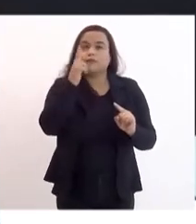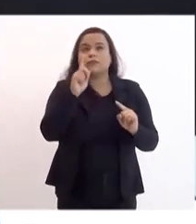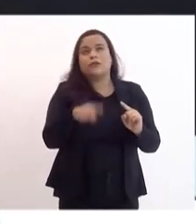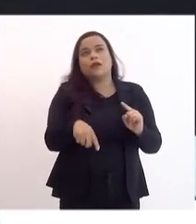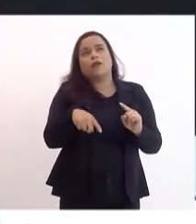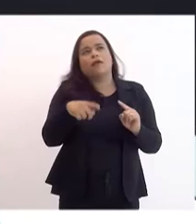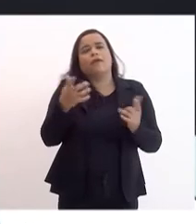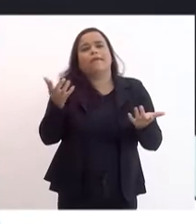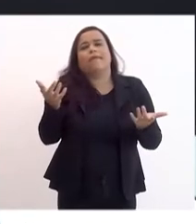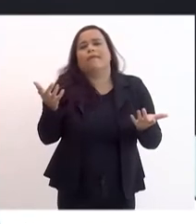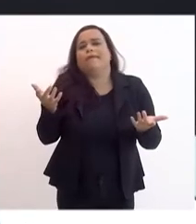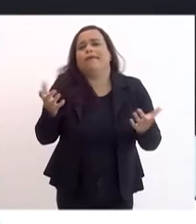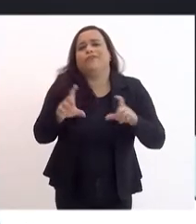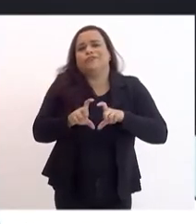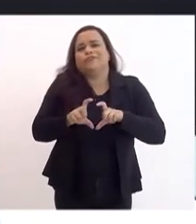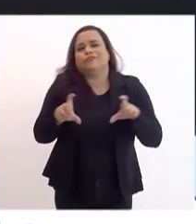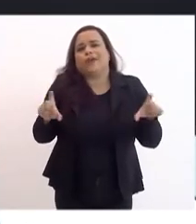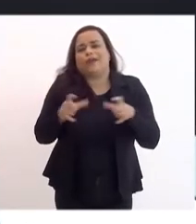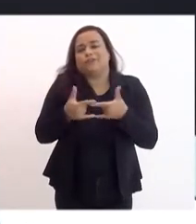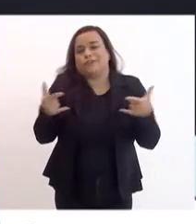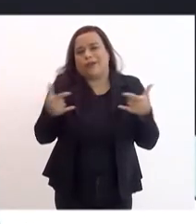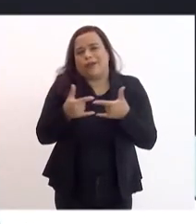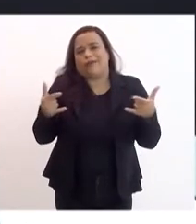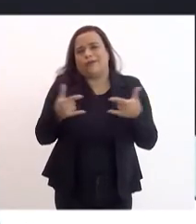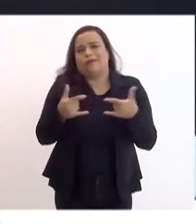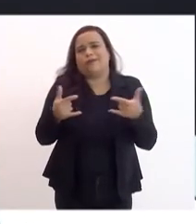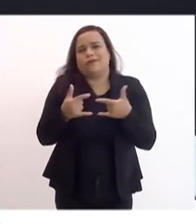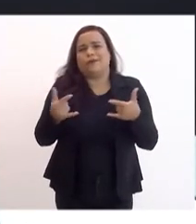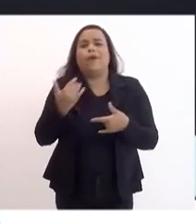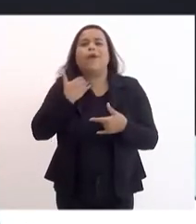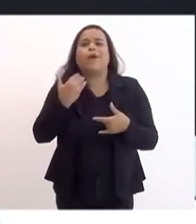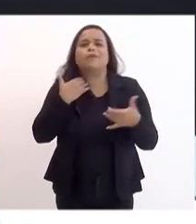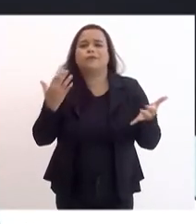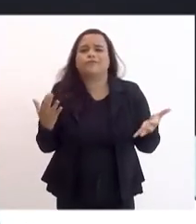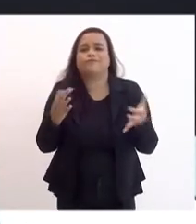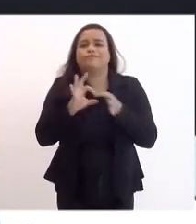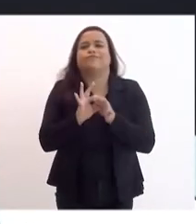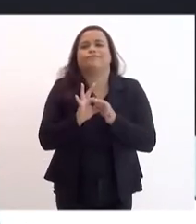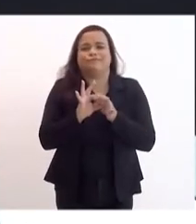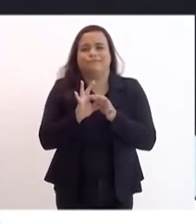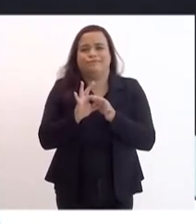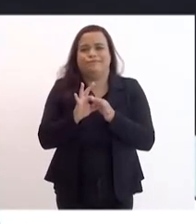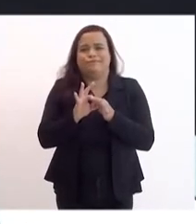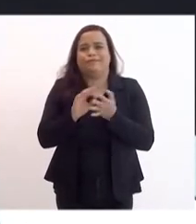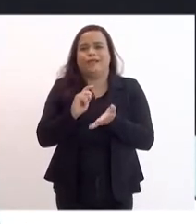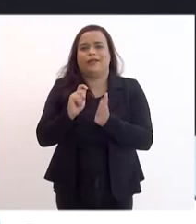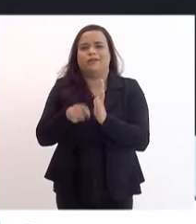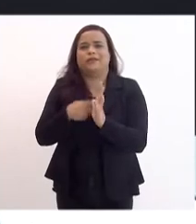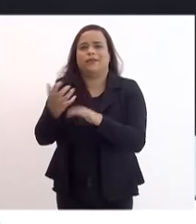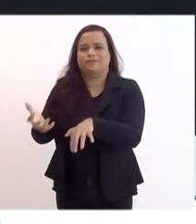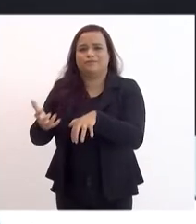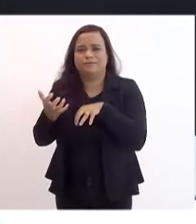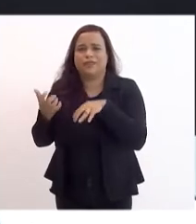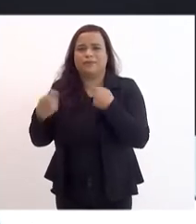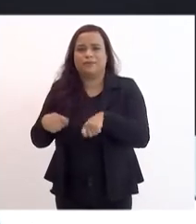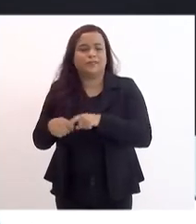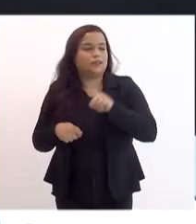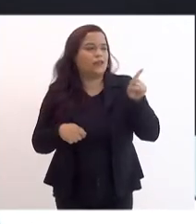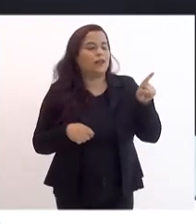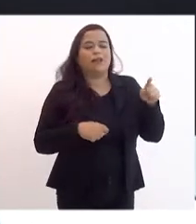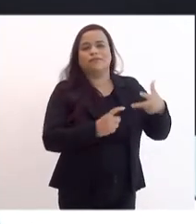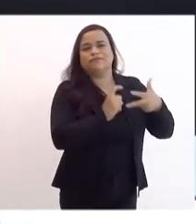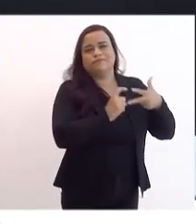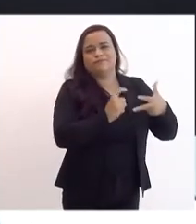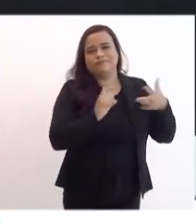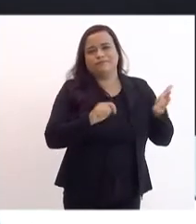um cheque de conta conjunta. Para ter a assinatura do Parlamento, tem que ter a assinatura do Executivo, porque